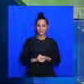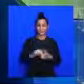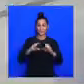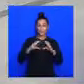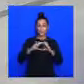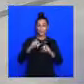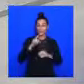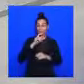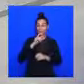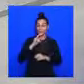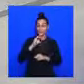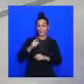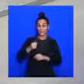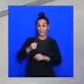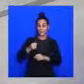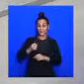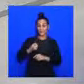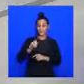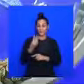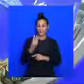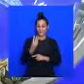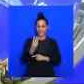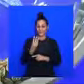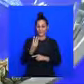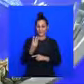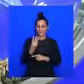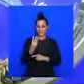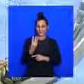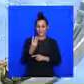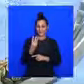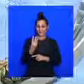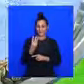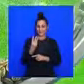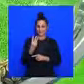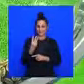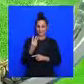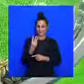Bola verde, número 3.